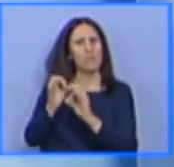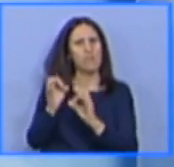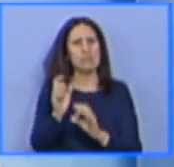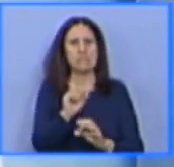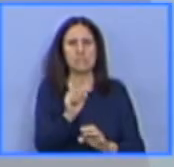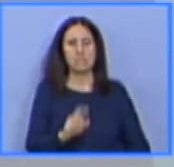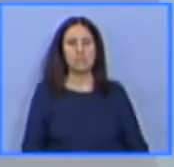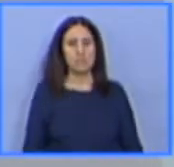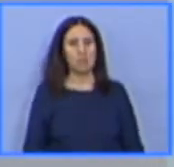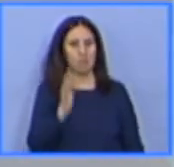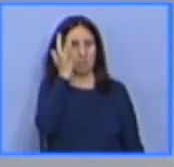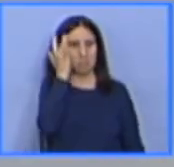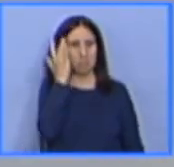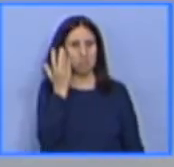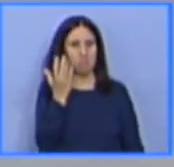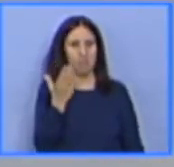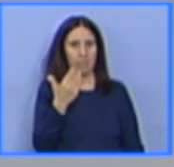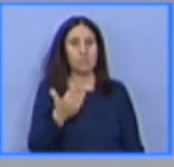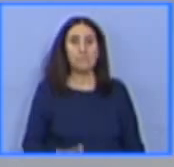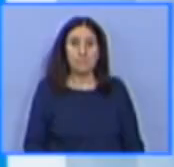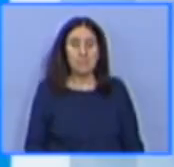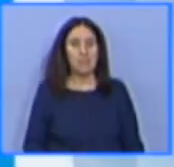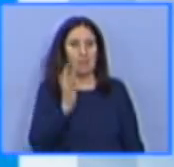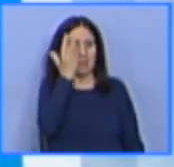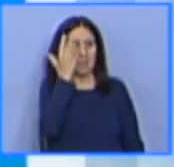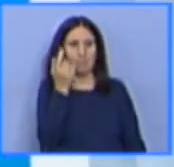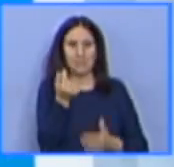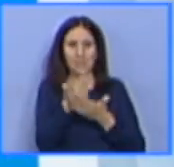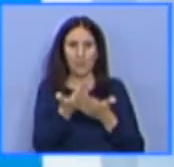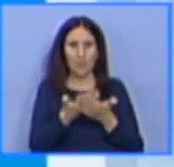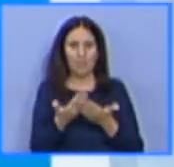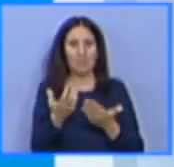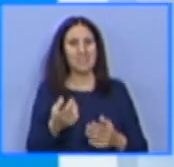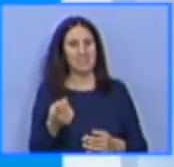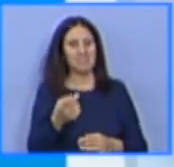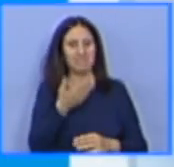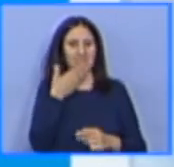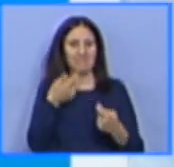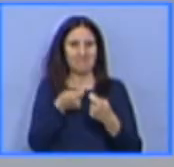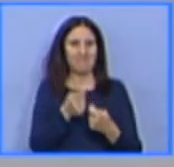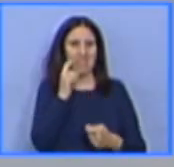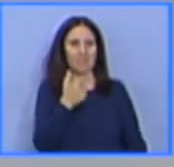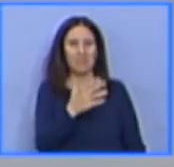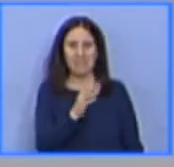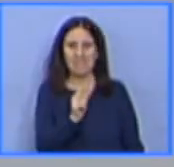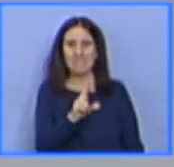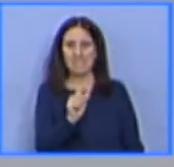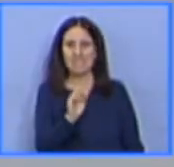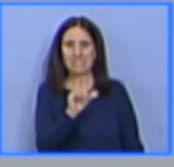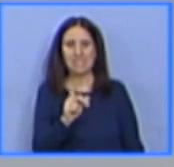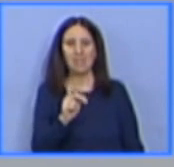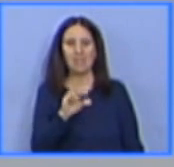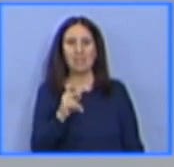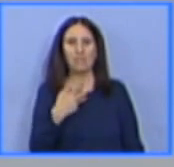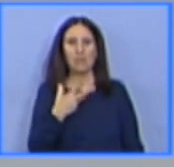via mais fácil, é a via mais fácil. Imediata e mais económica. E utilitarista. E a mais económica, exatamente. Teresa Carvalho, estas ideias solidárias estão a